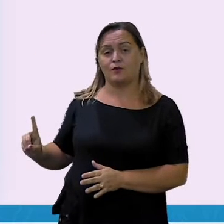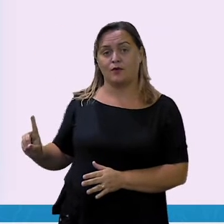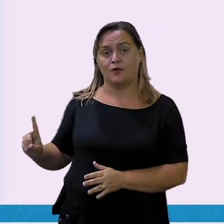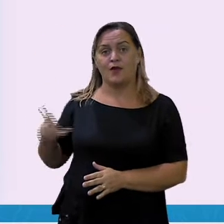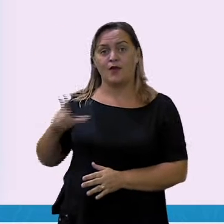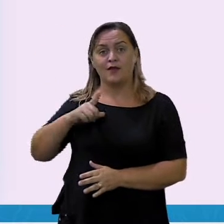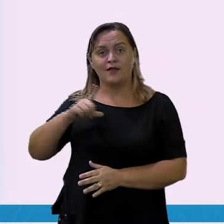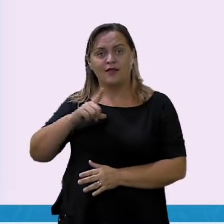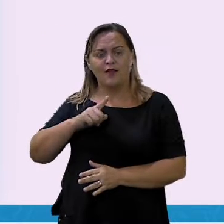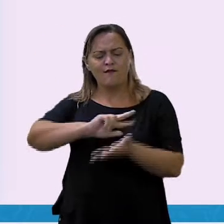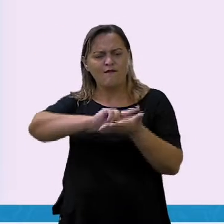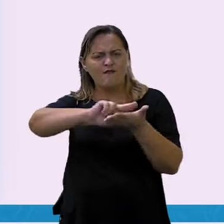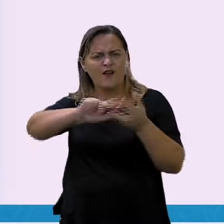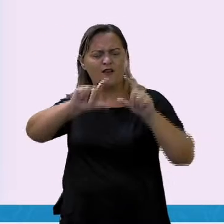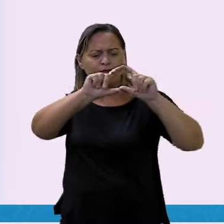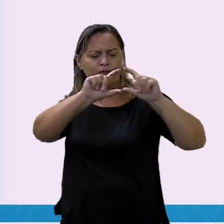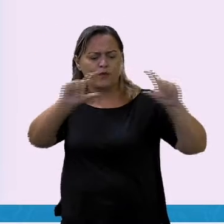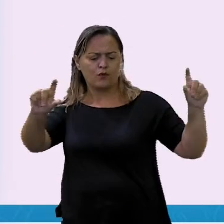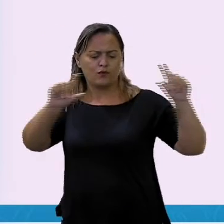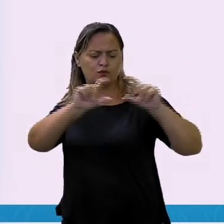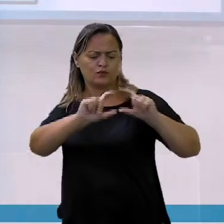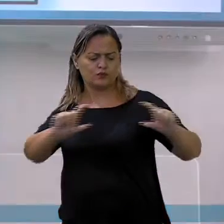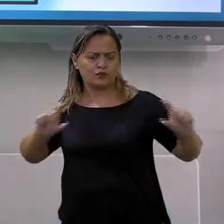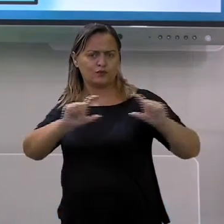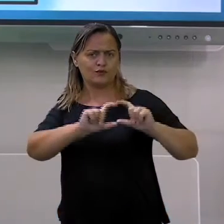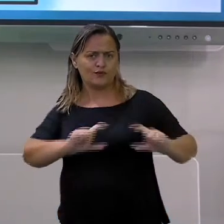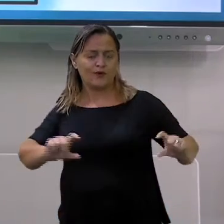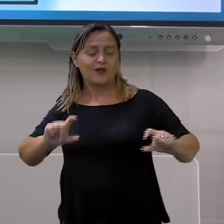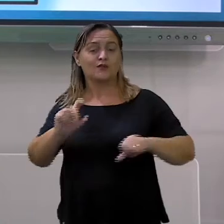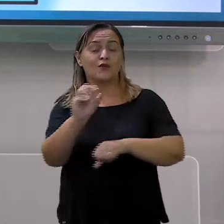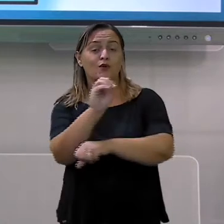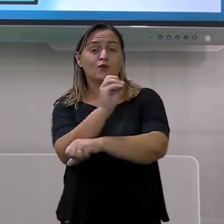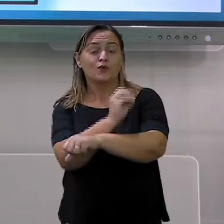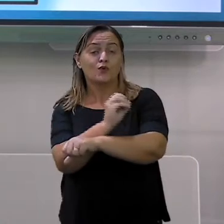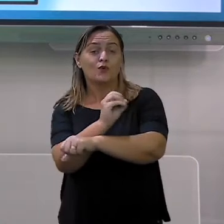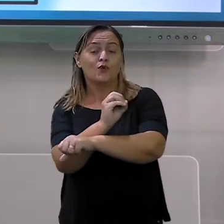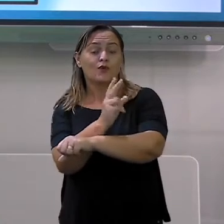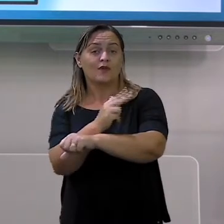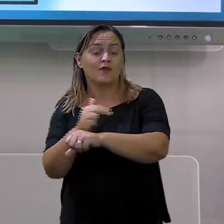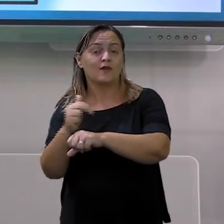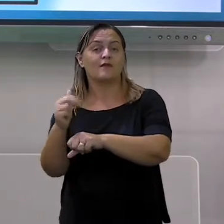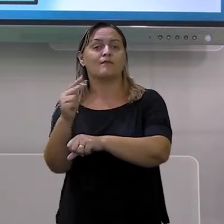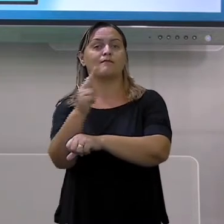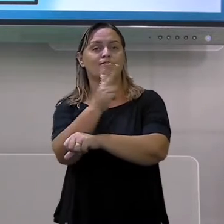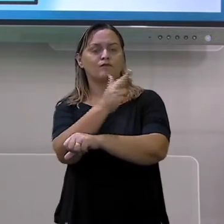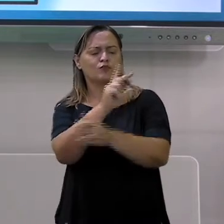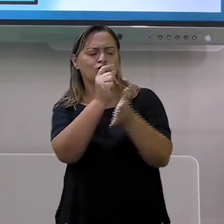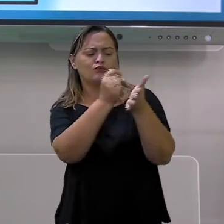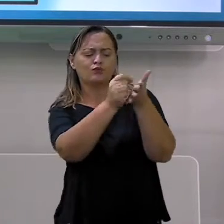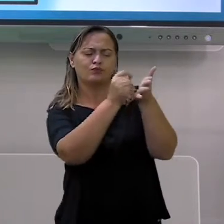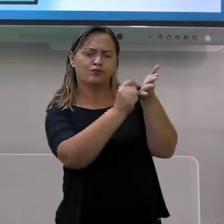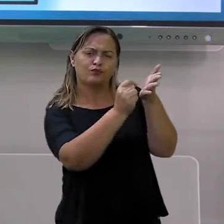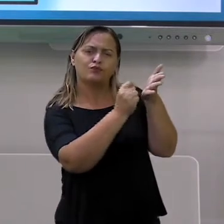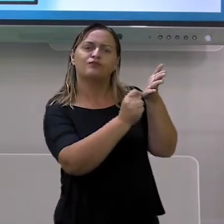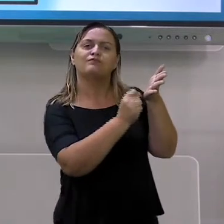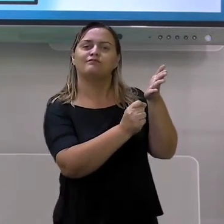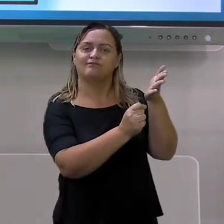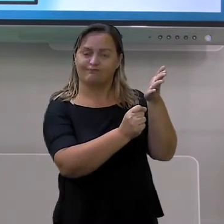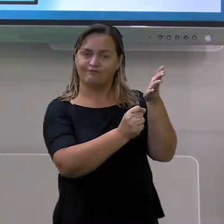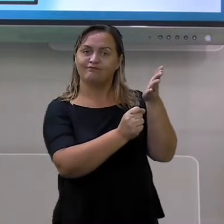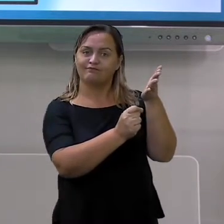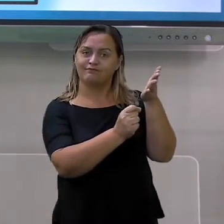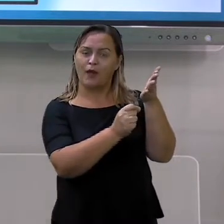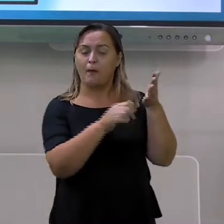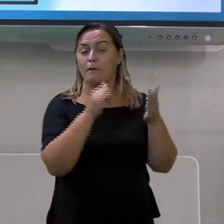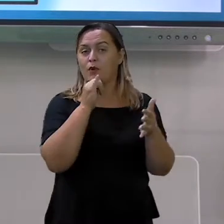frases. Então, o que Oscar Niemeyer fez? Ele não só eternizou a sua obra na parte arquitetônica, quando você chega